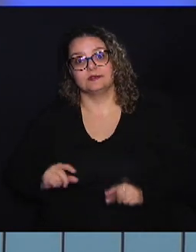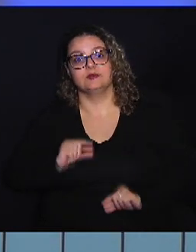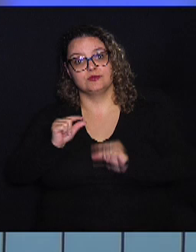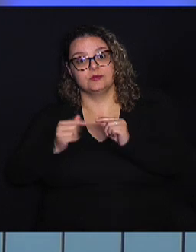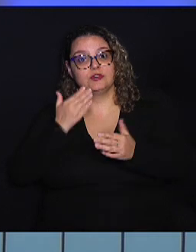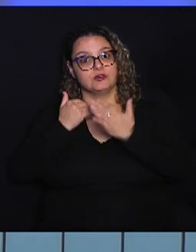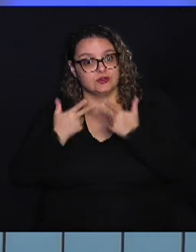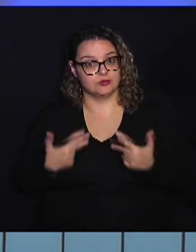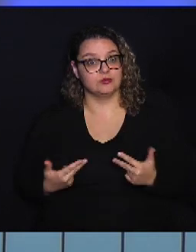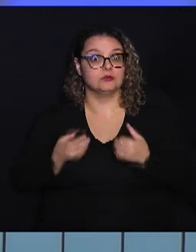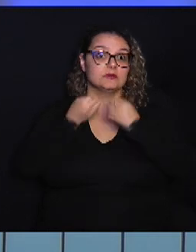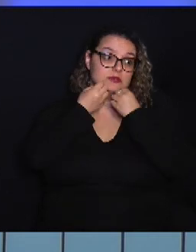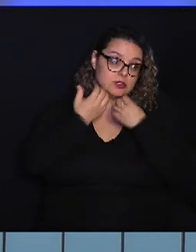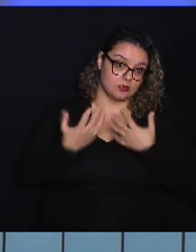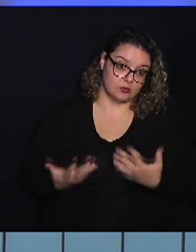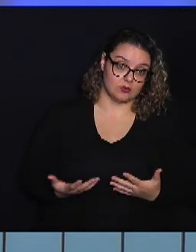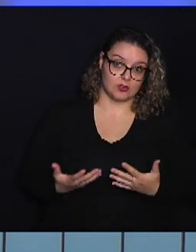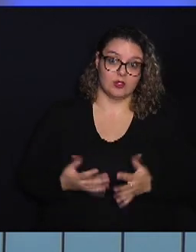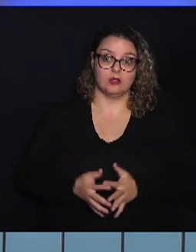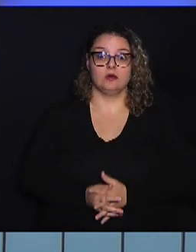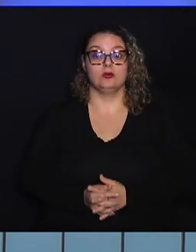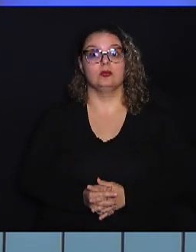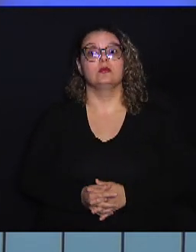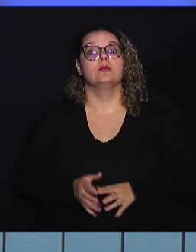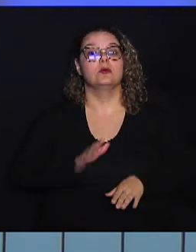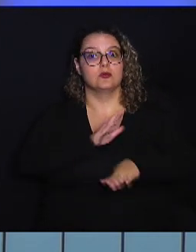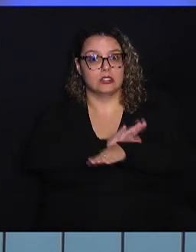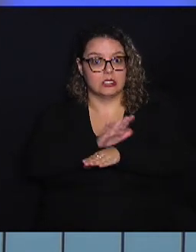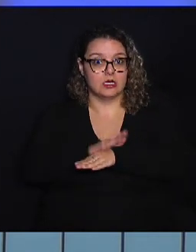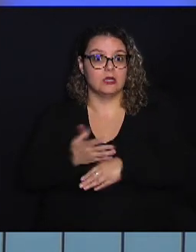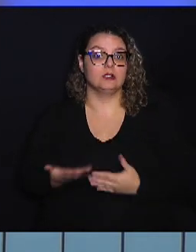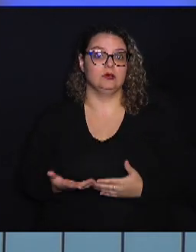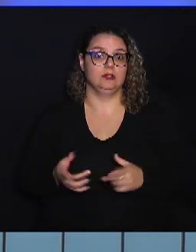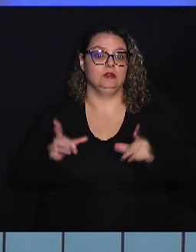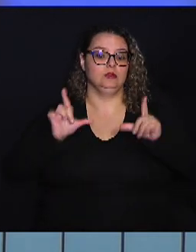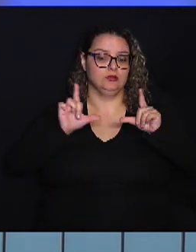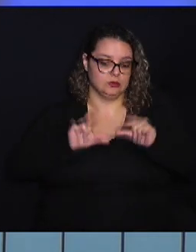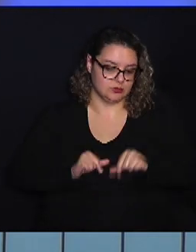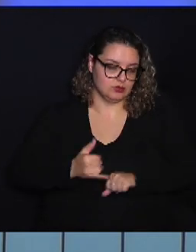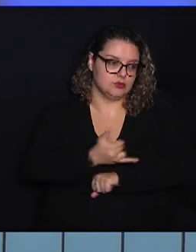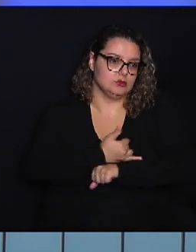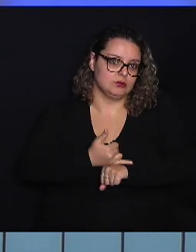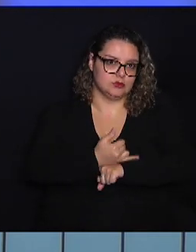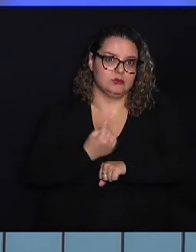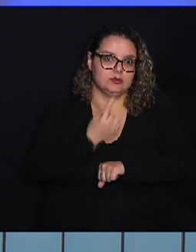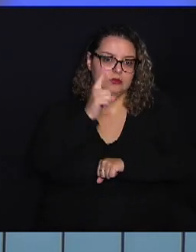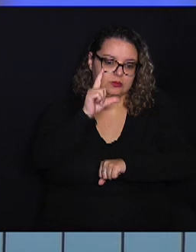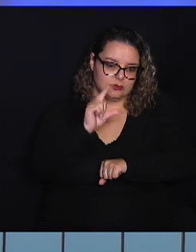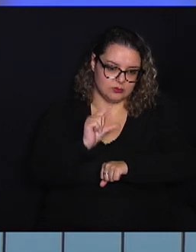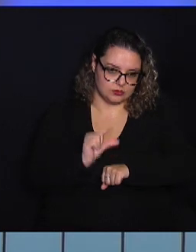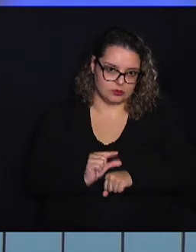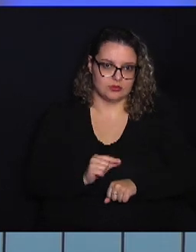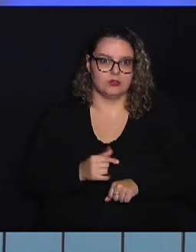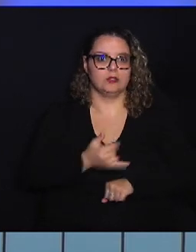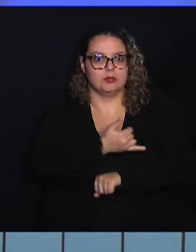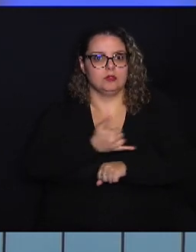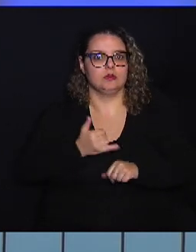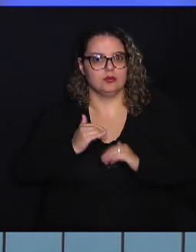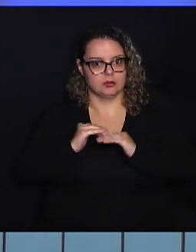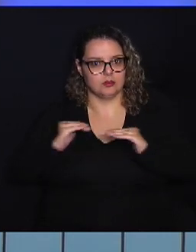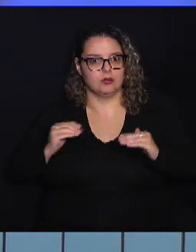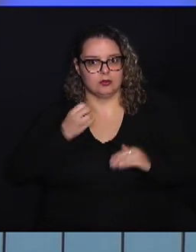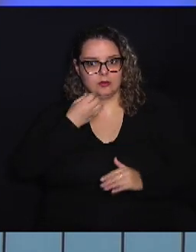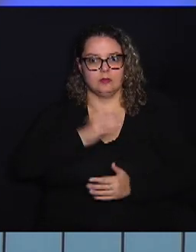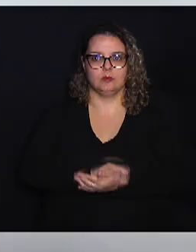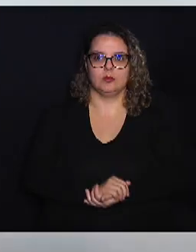alimentos que são bons, né, que ajudam aí, né, a diminuir esse colesterol e a manter o colesterol bom, né, como a gente